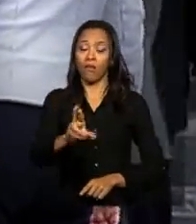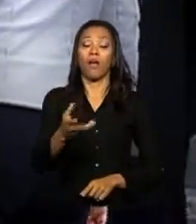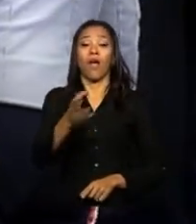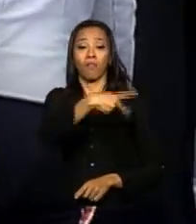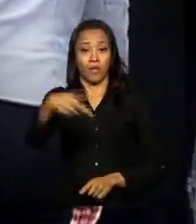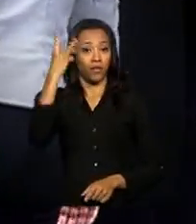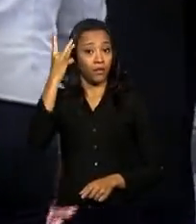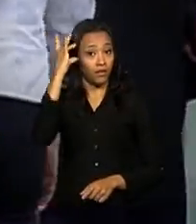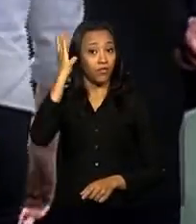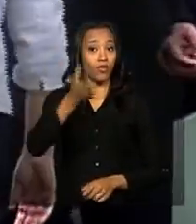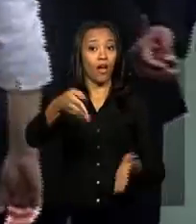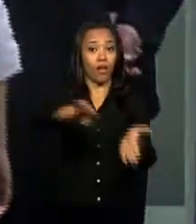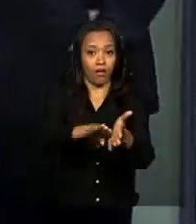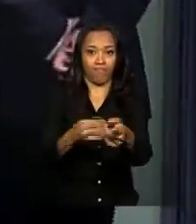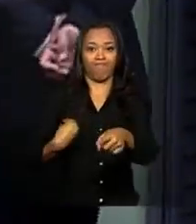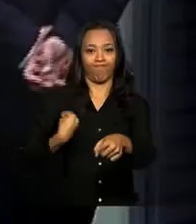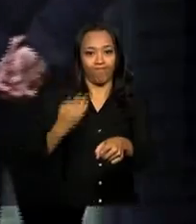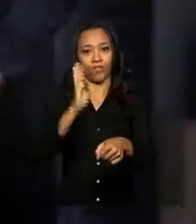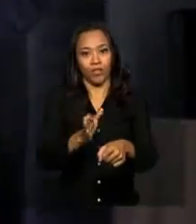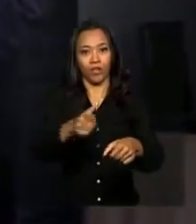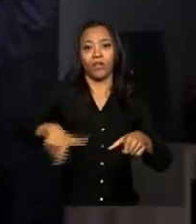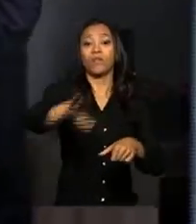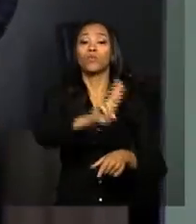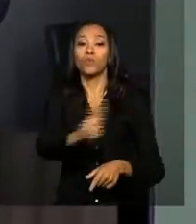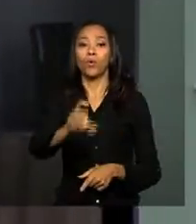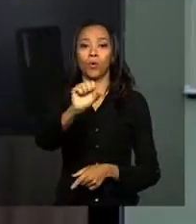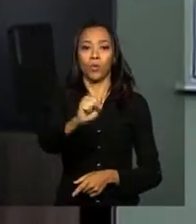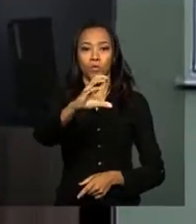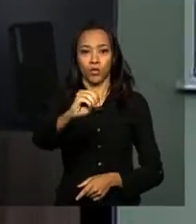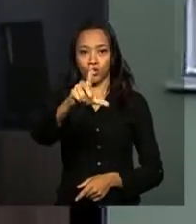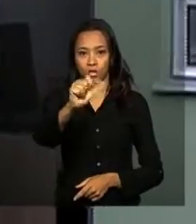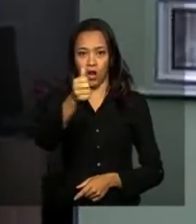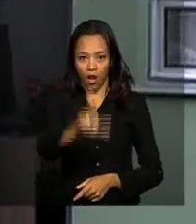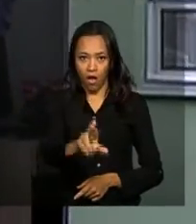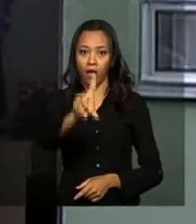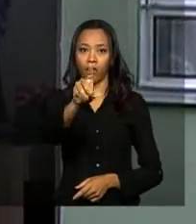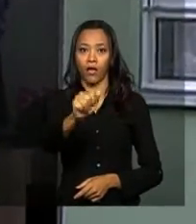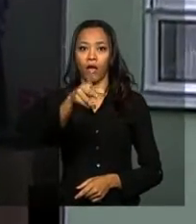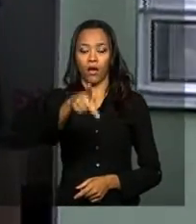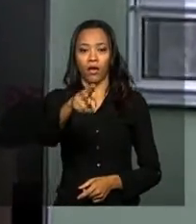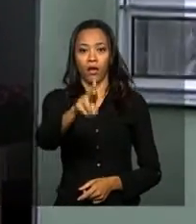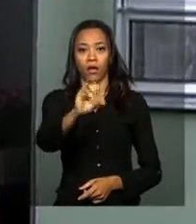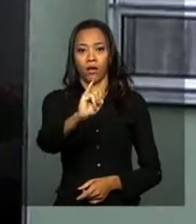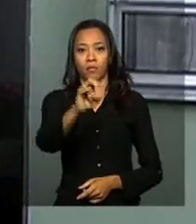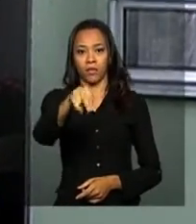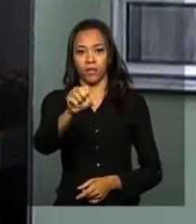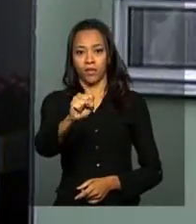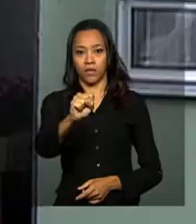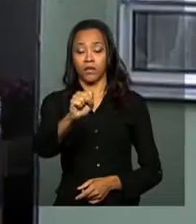chegar ao residencial solar da princesa em feira de santana na bahia